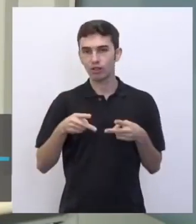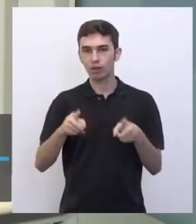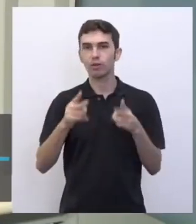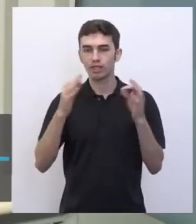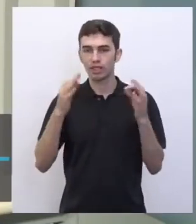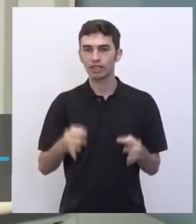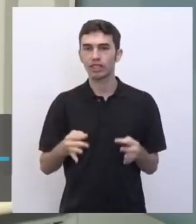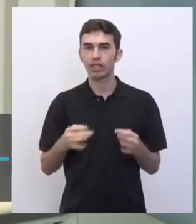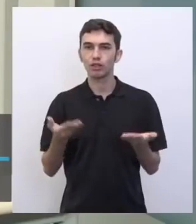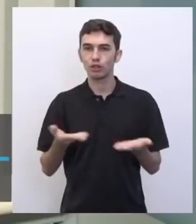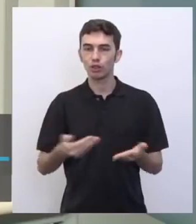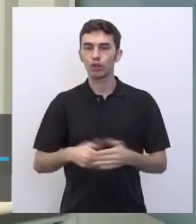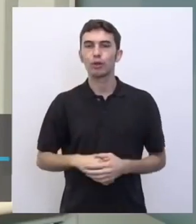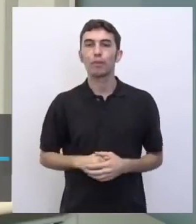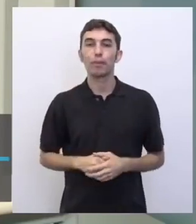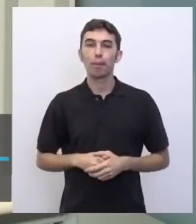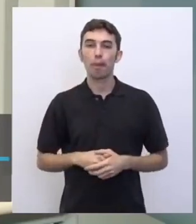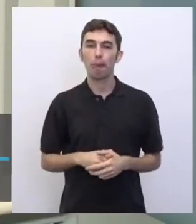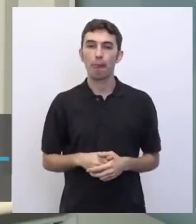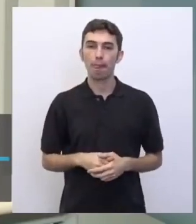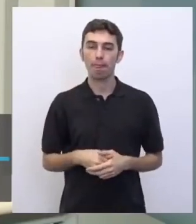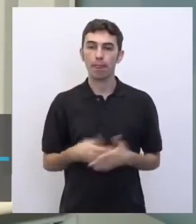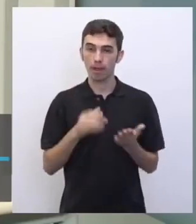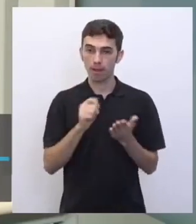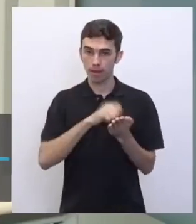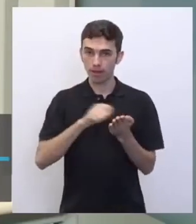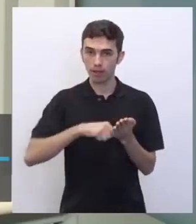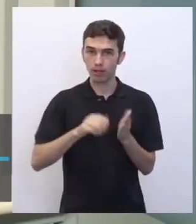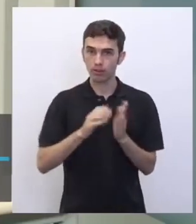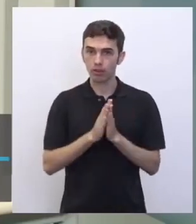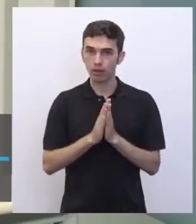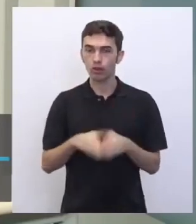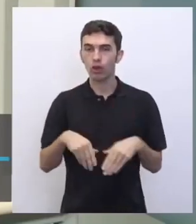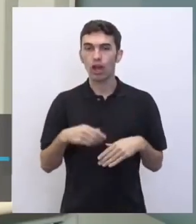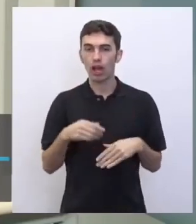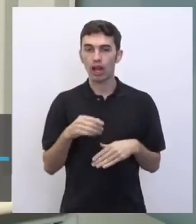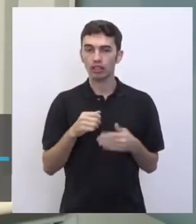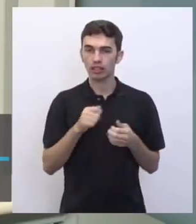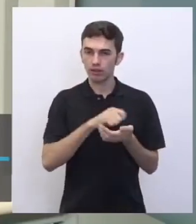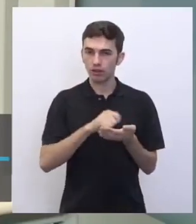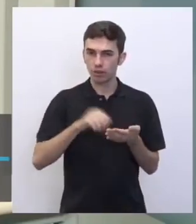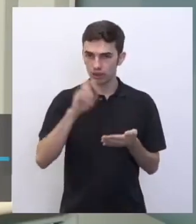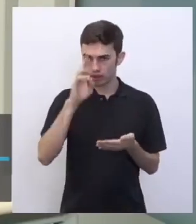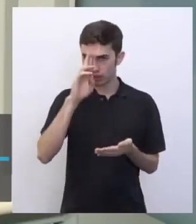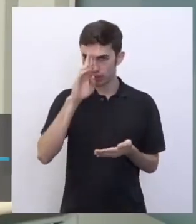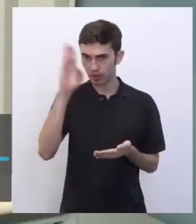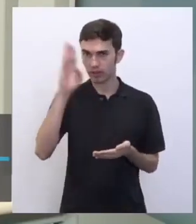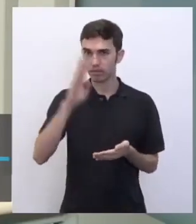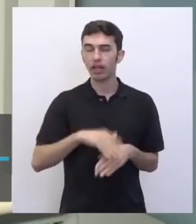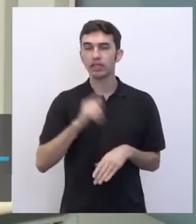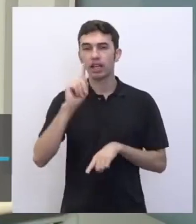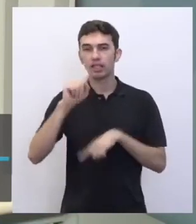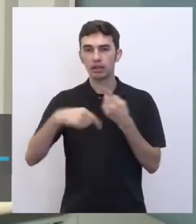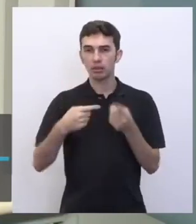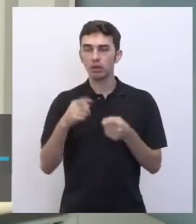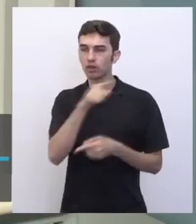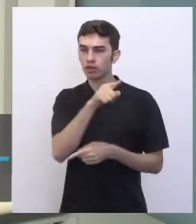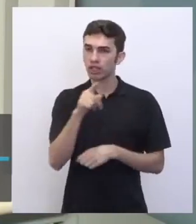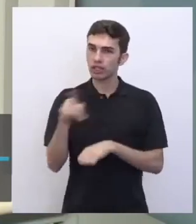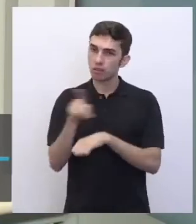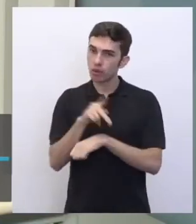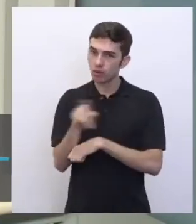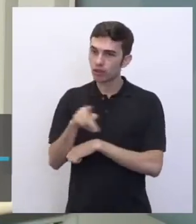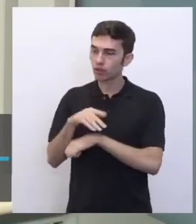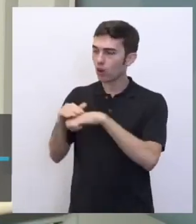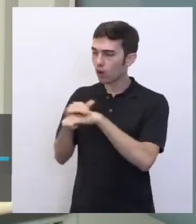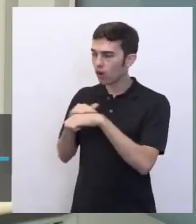tema da aula de hoje. Então, anotem, por favor, as informações principais para que vocês possam conversar com seus